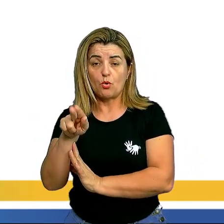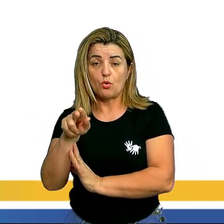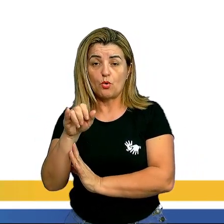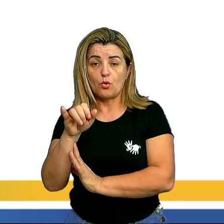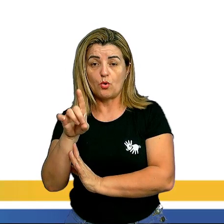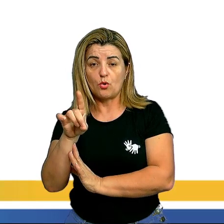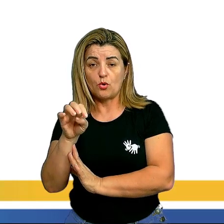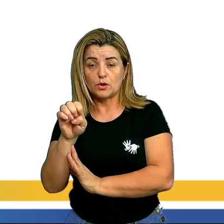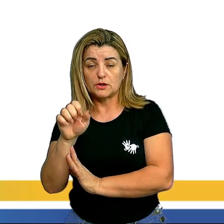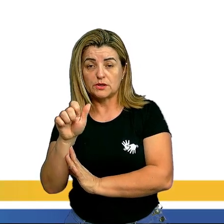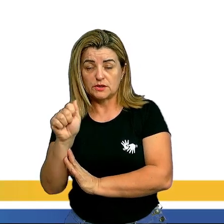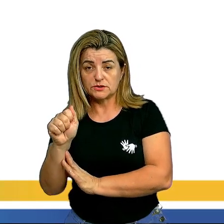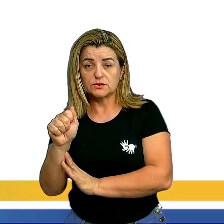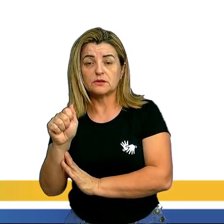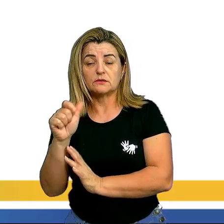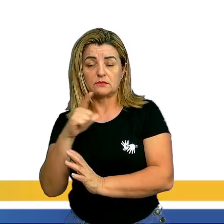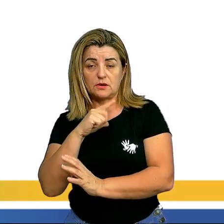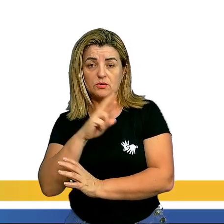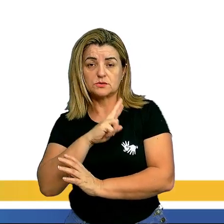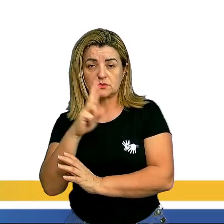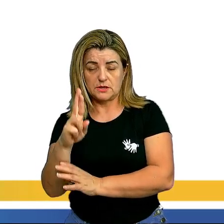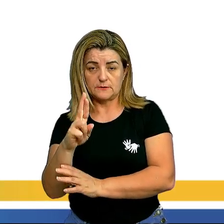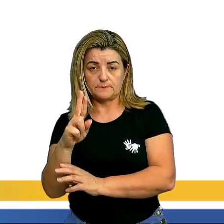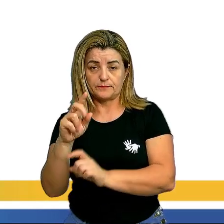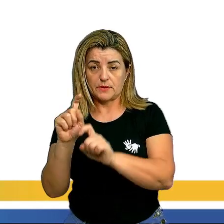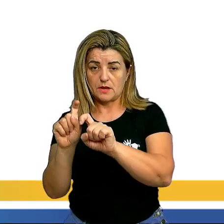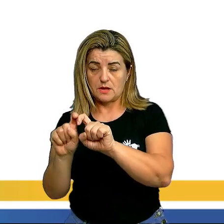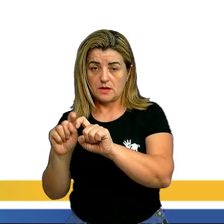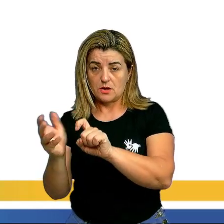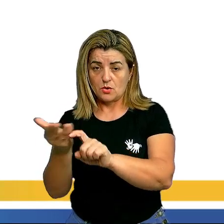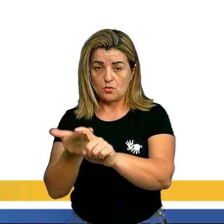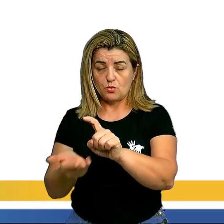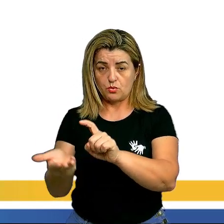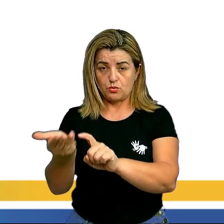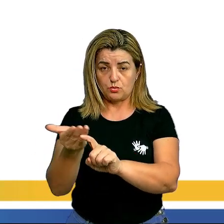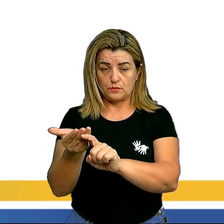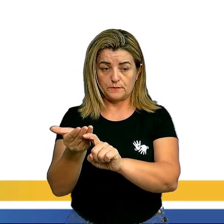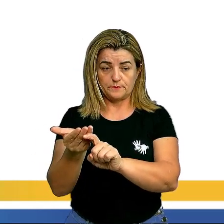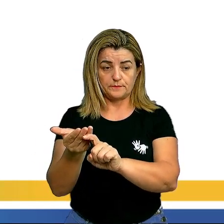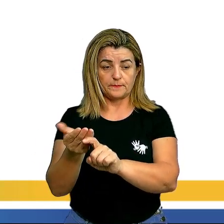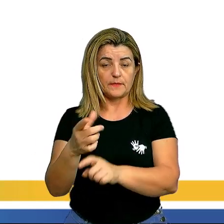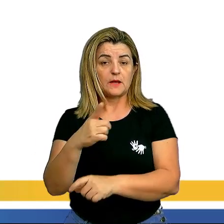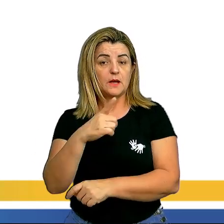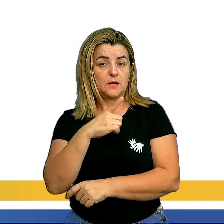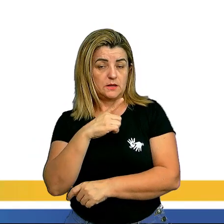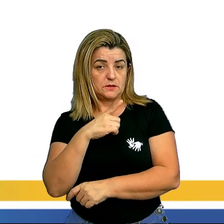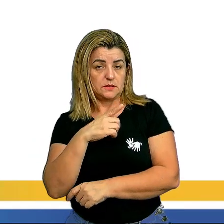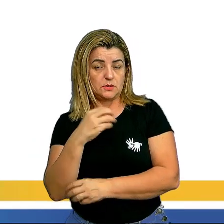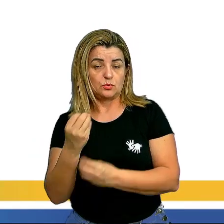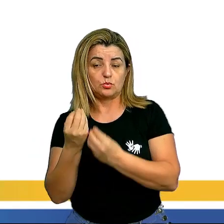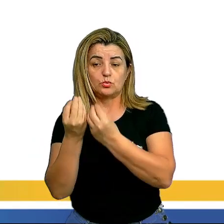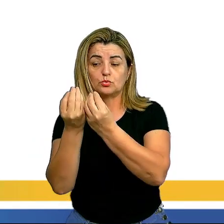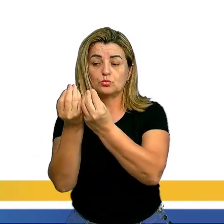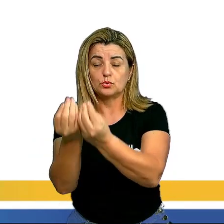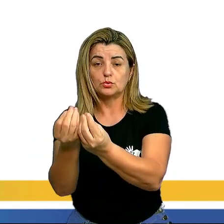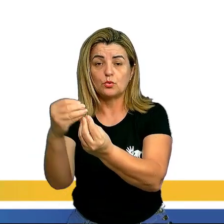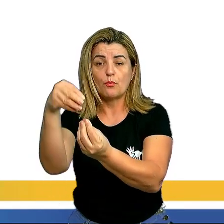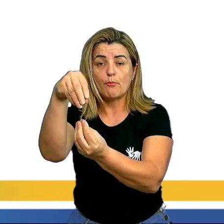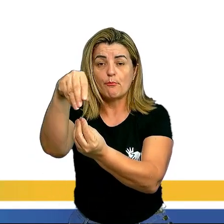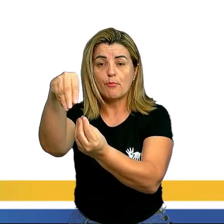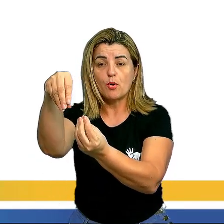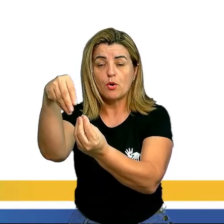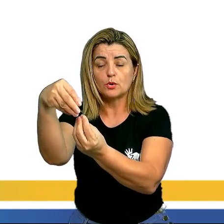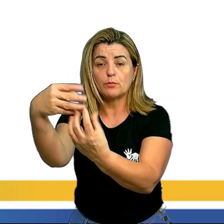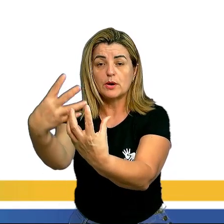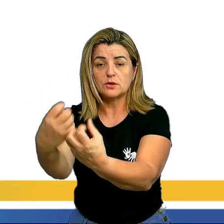resultados dos cruzamentos entre as populações. Então, a gente considera que o doador fornece o pólen para o